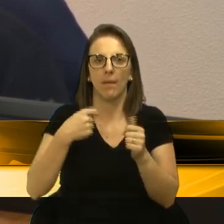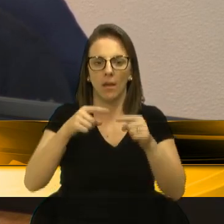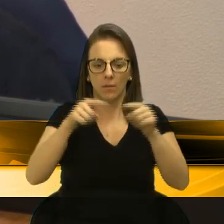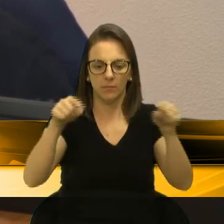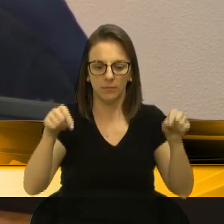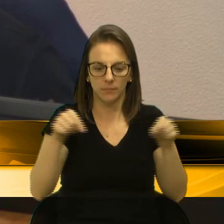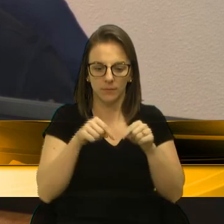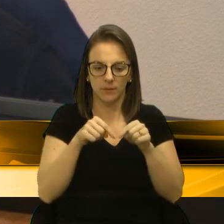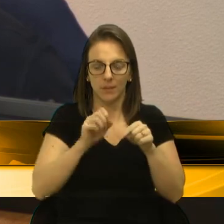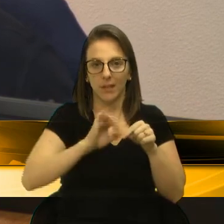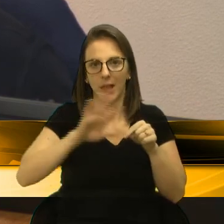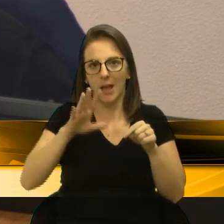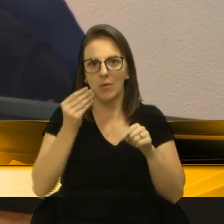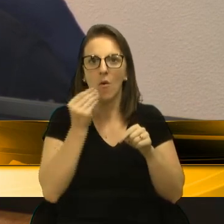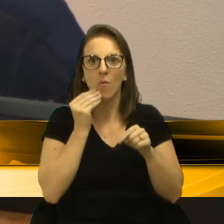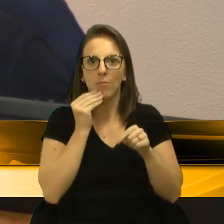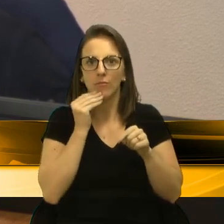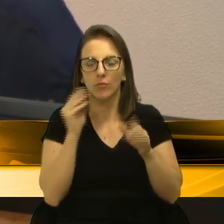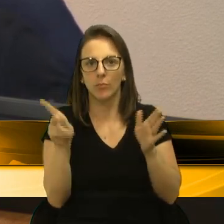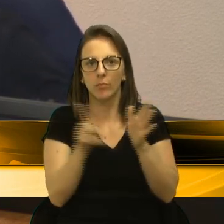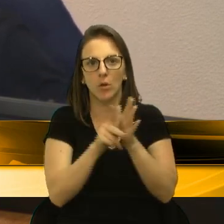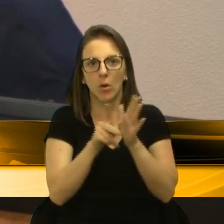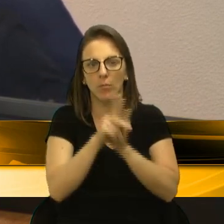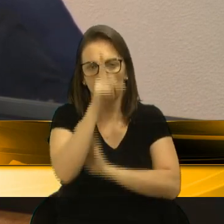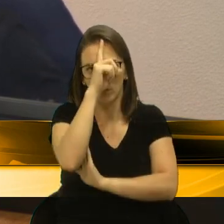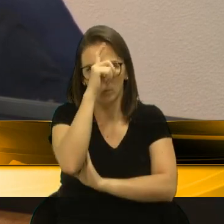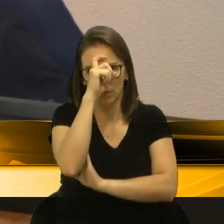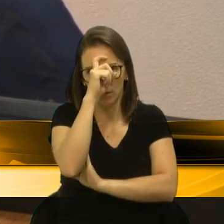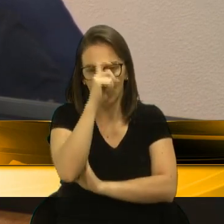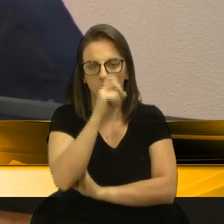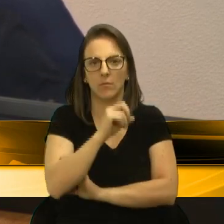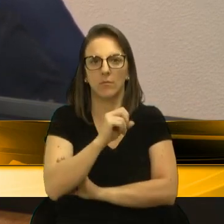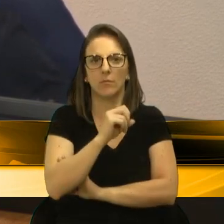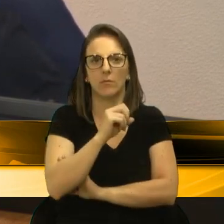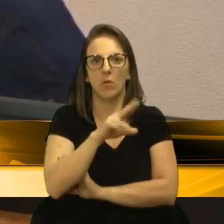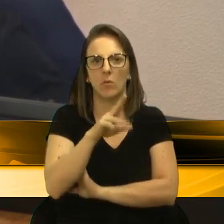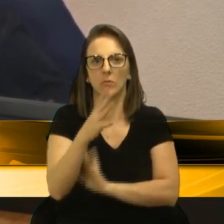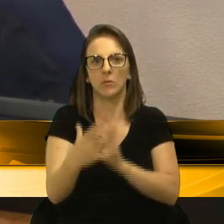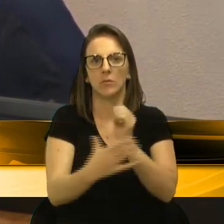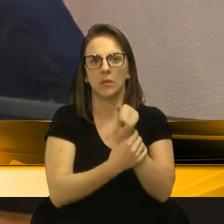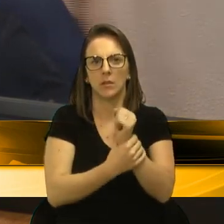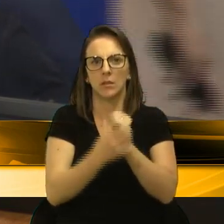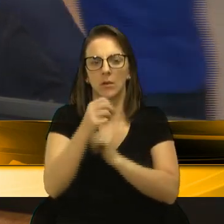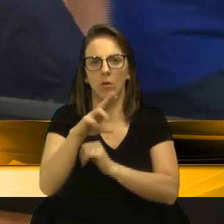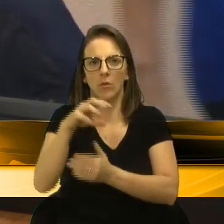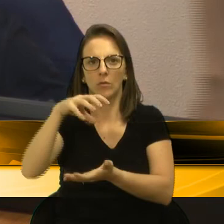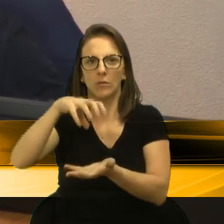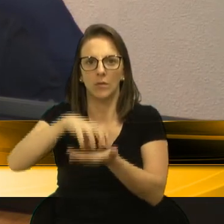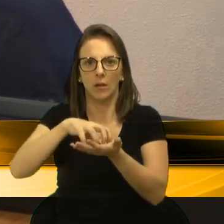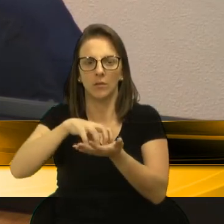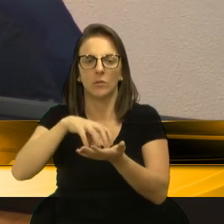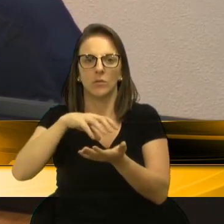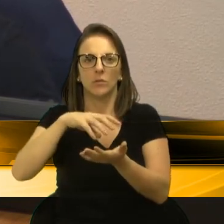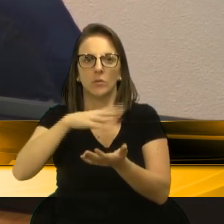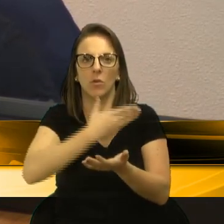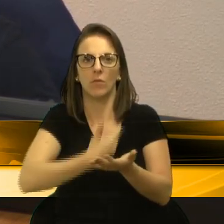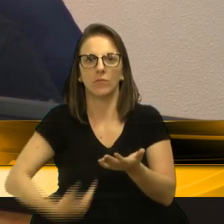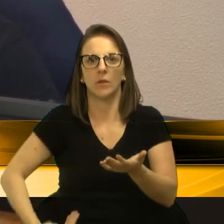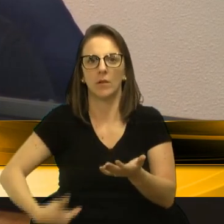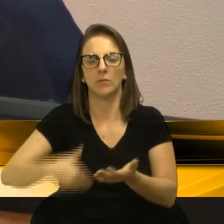órgãos públicos de policiamento, segurança ou defesa nacional e sede dos governos municipal e estadual. Redação acrescida pelo Decreto